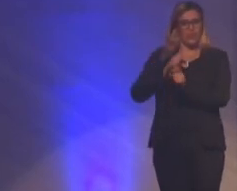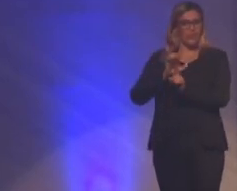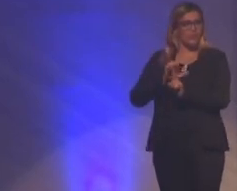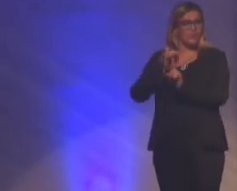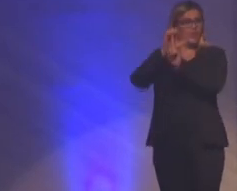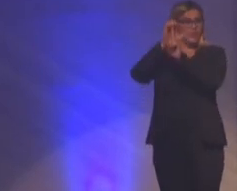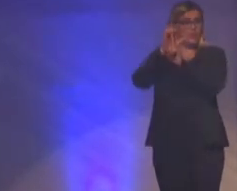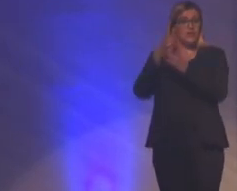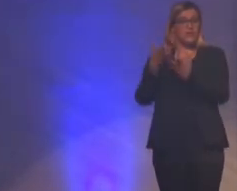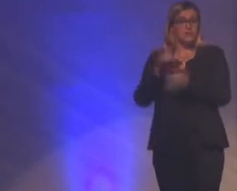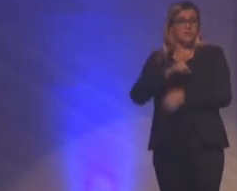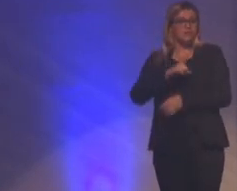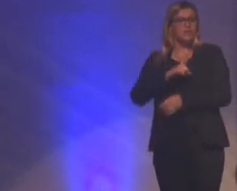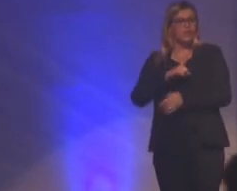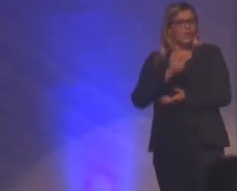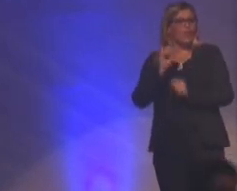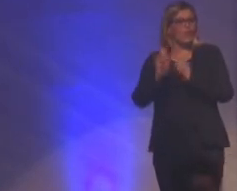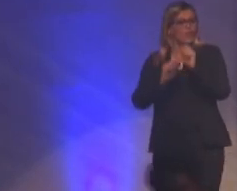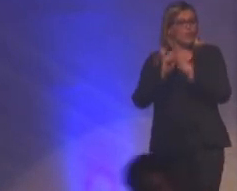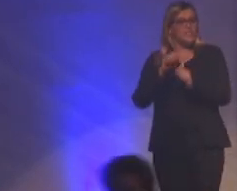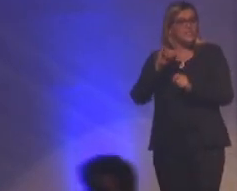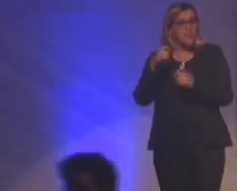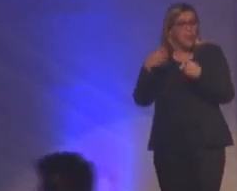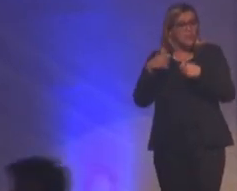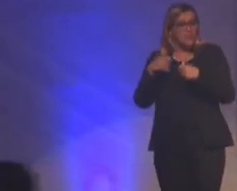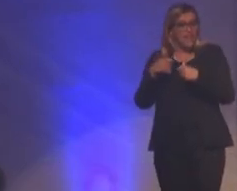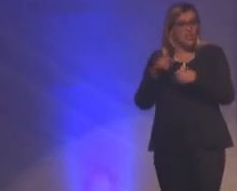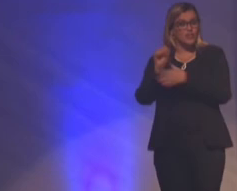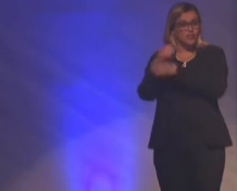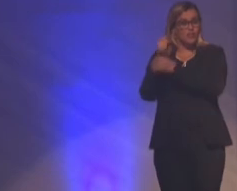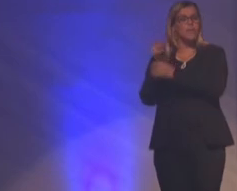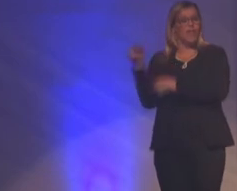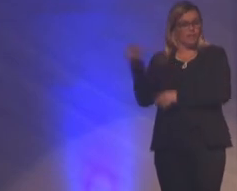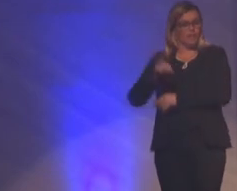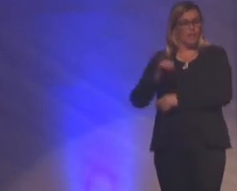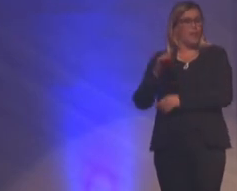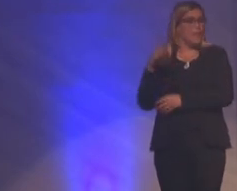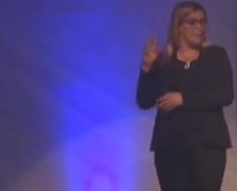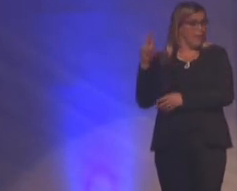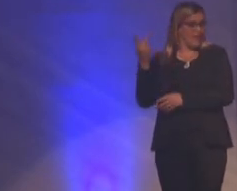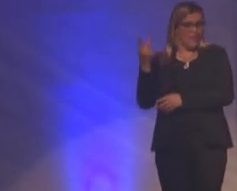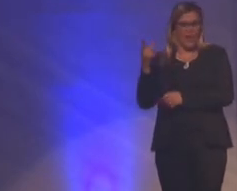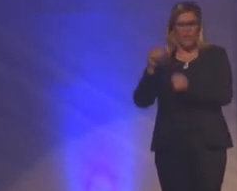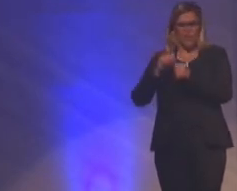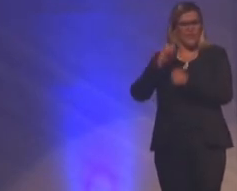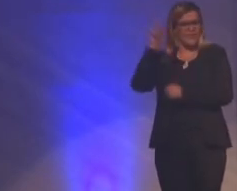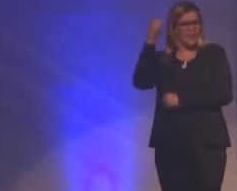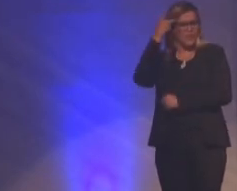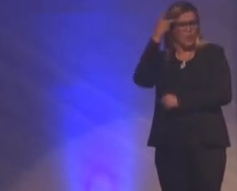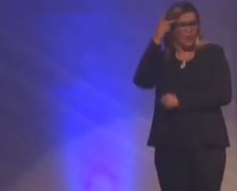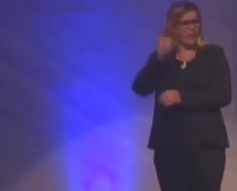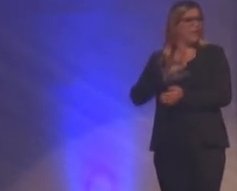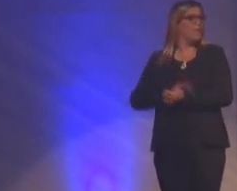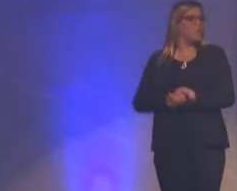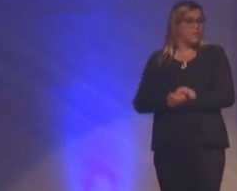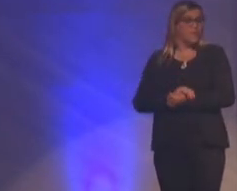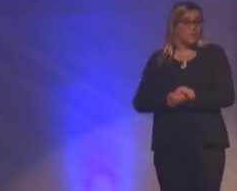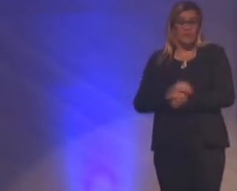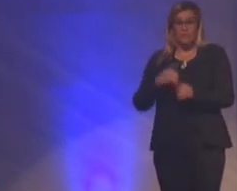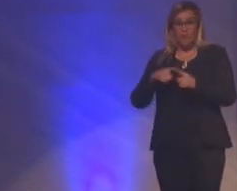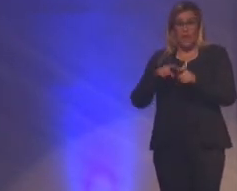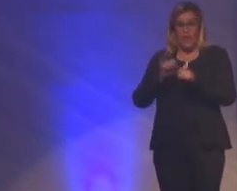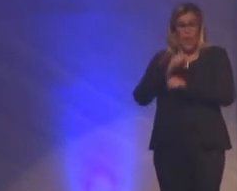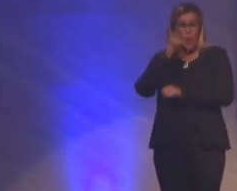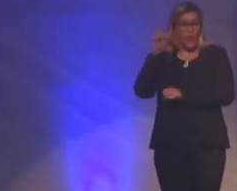Evidência, eu já cheguei a uma conclusão que se um dia eu precisar de fisioterapeuta, eu venho para Belo Horizonte, eu não vou fazer em São Paulo, não, porque, assim, a galera é para acordar